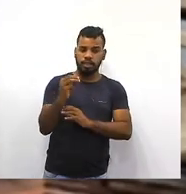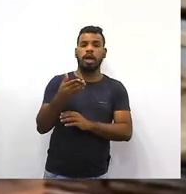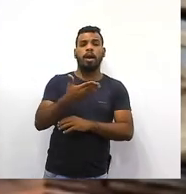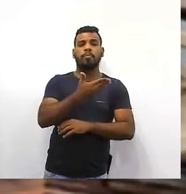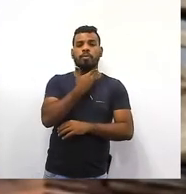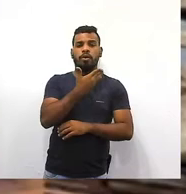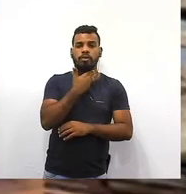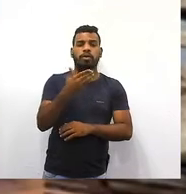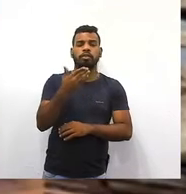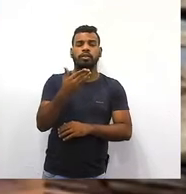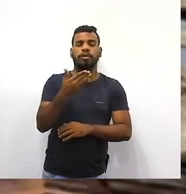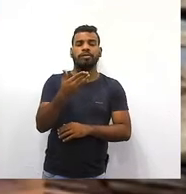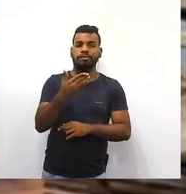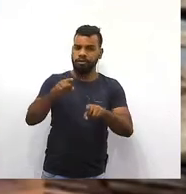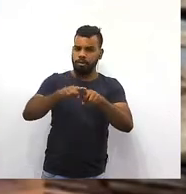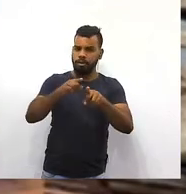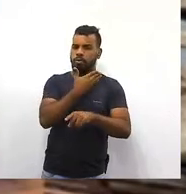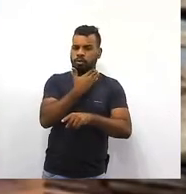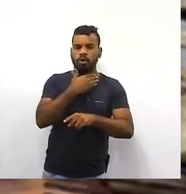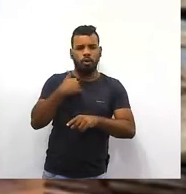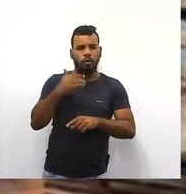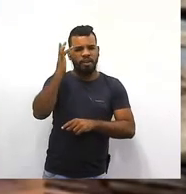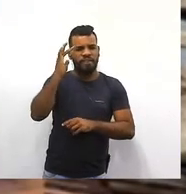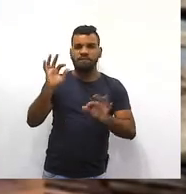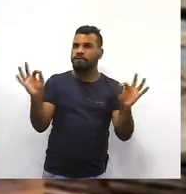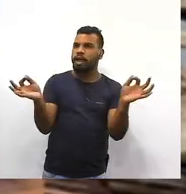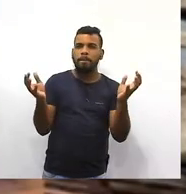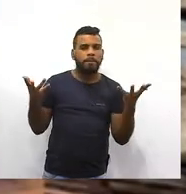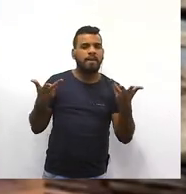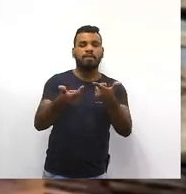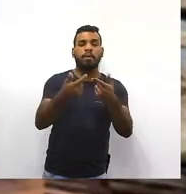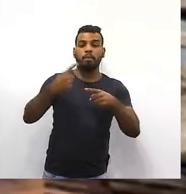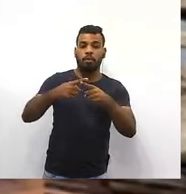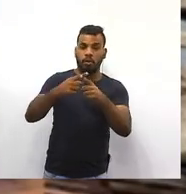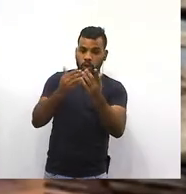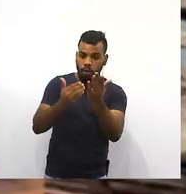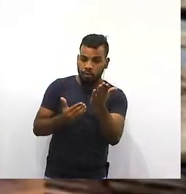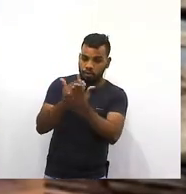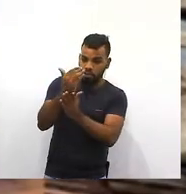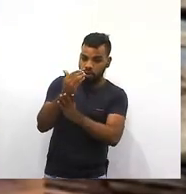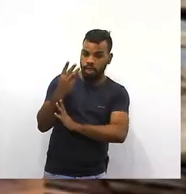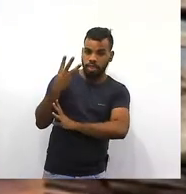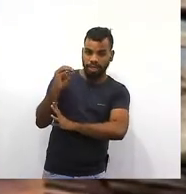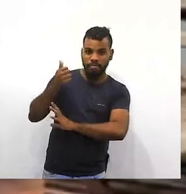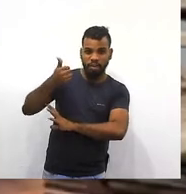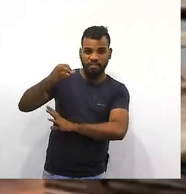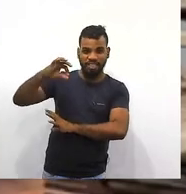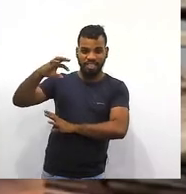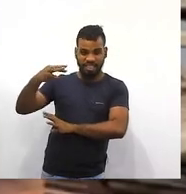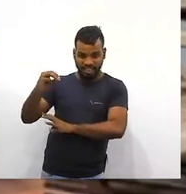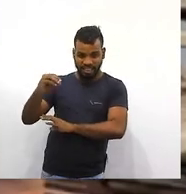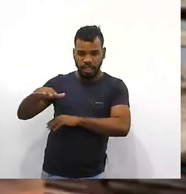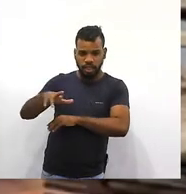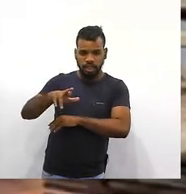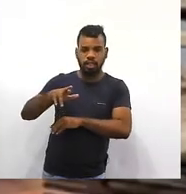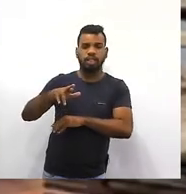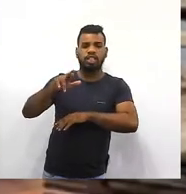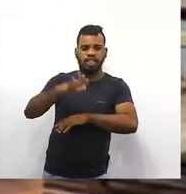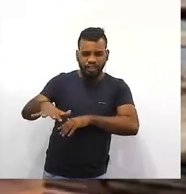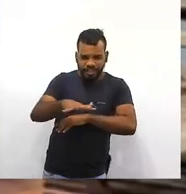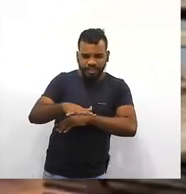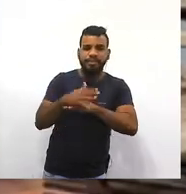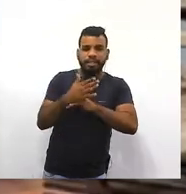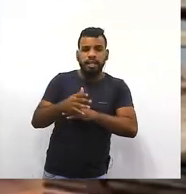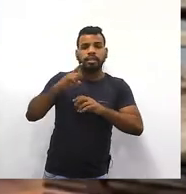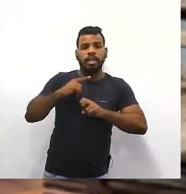do regionalismo, e eu acho fantástico isso, porque é a partir do regionalismo de 30 que nós vamos ter a temática mais voltada